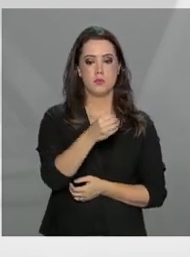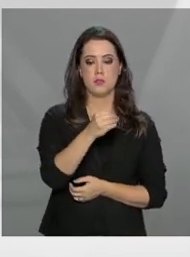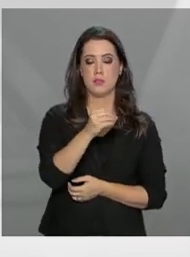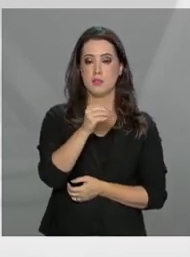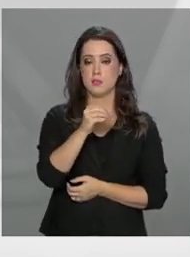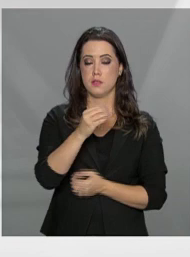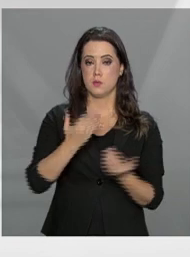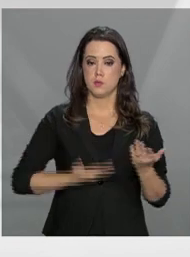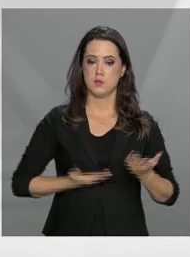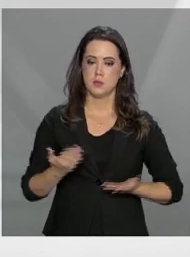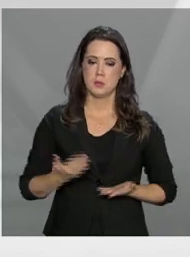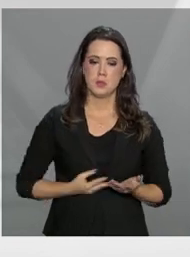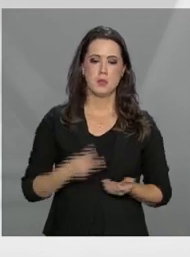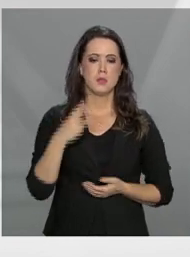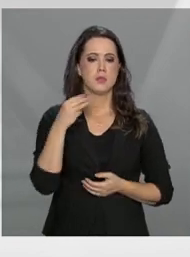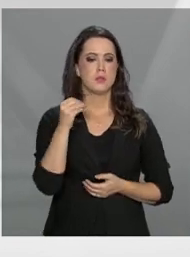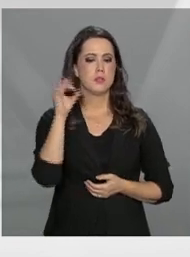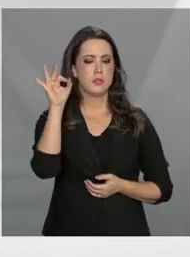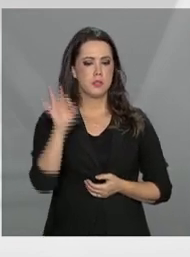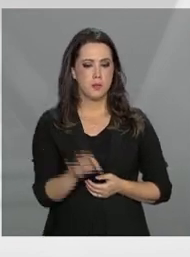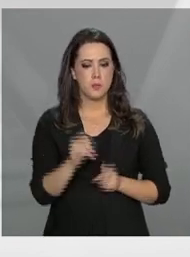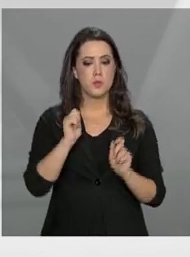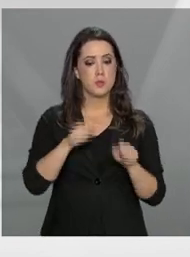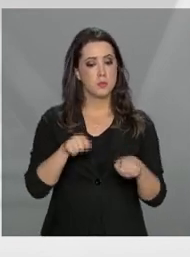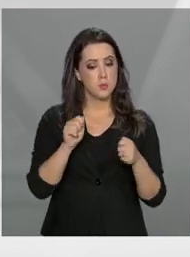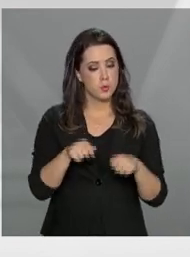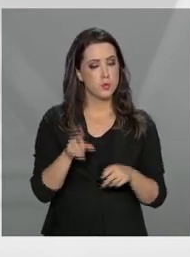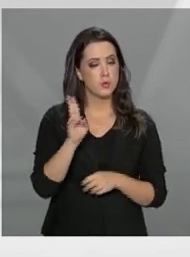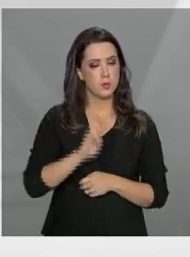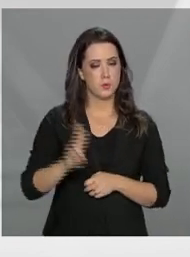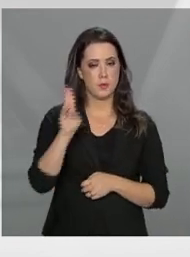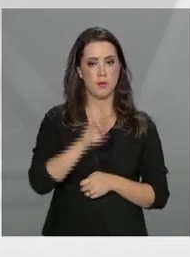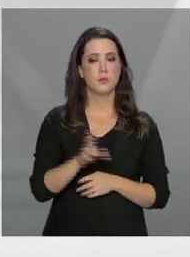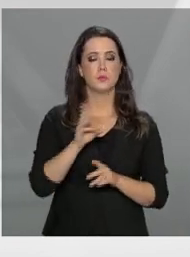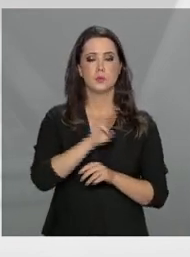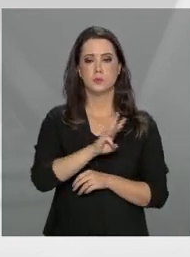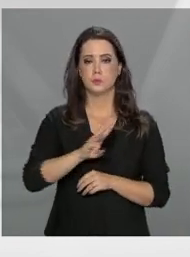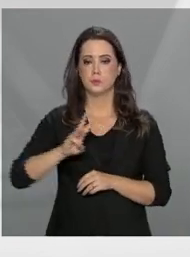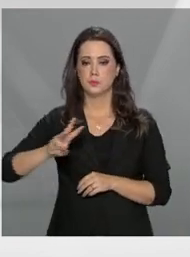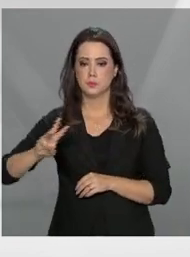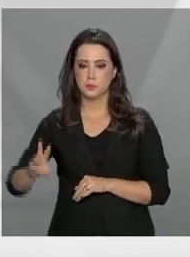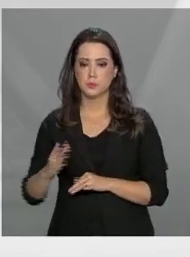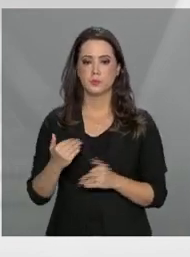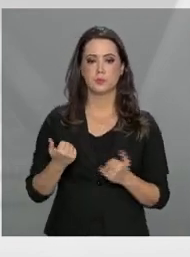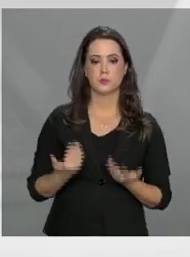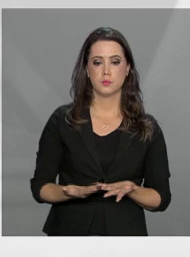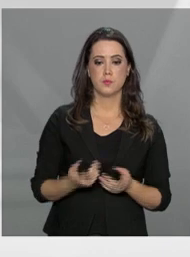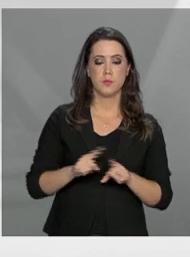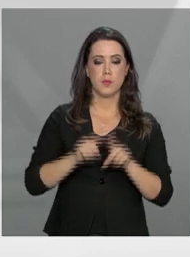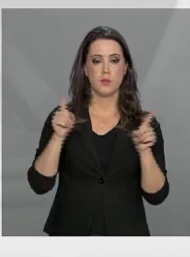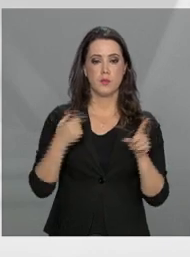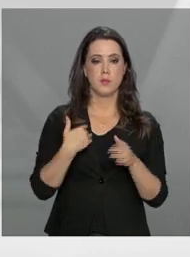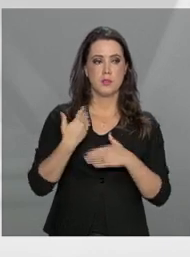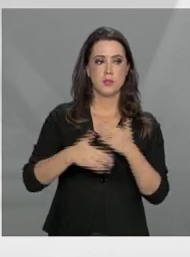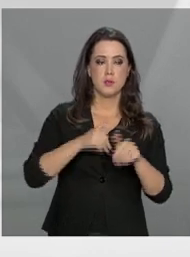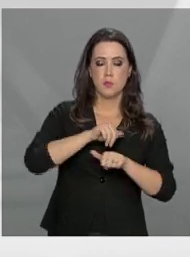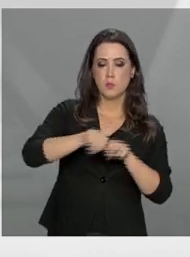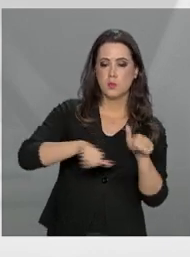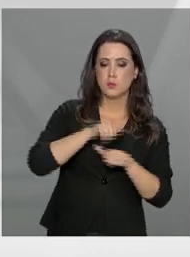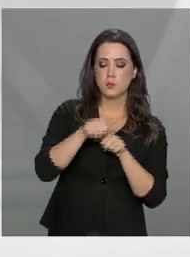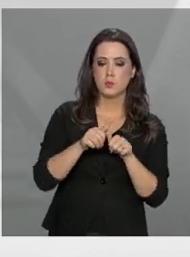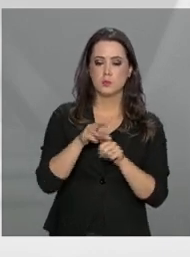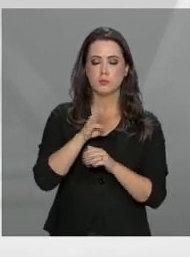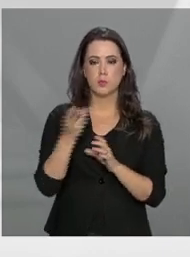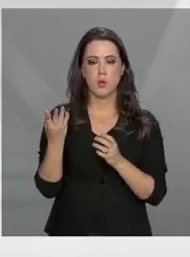serviços cerca de 30% deles estavam disponíveis em plataformas digitais de lá pra cá foram